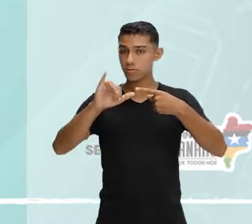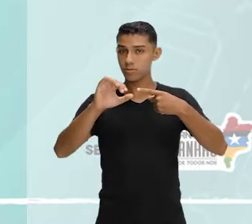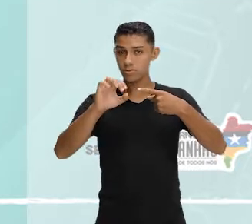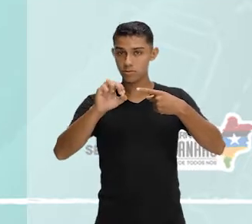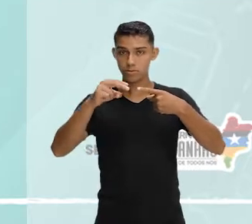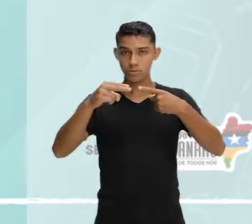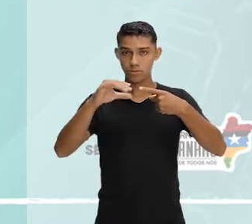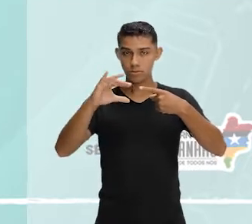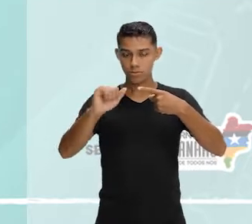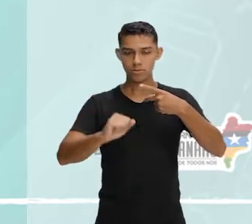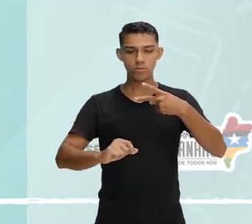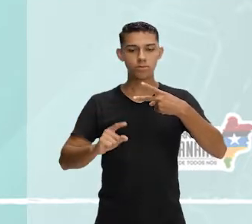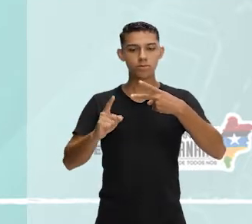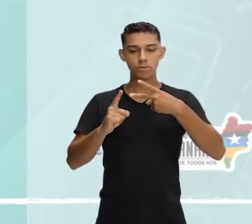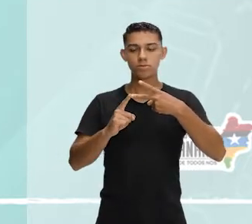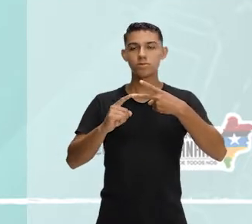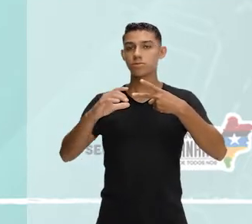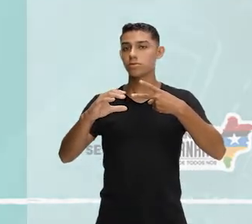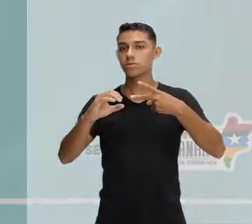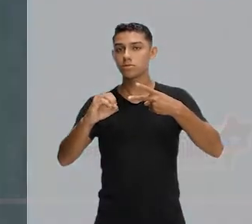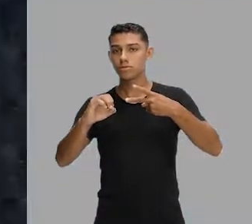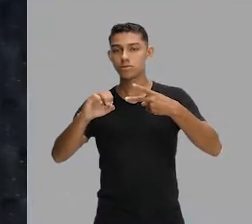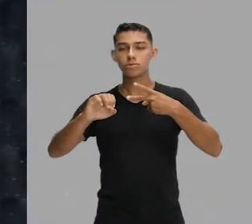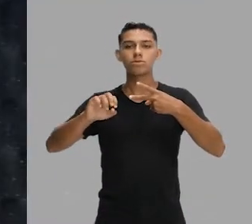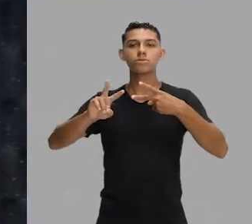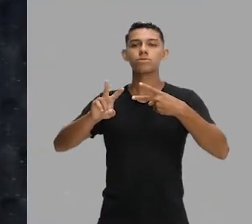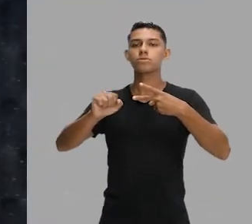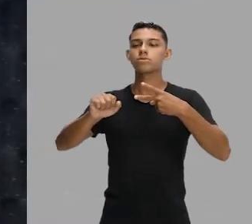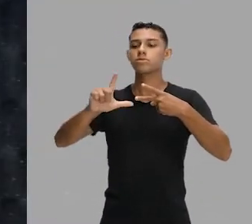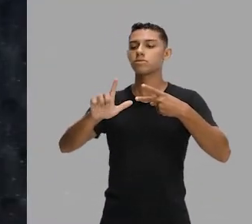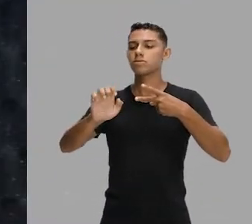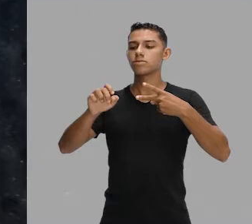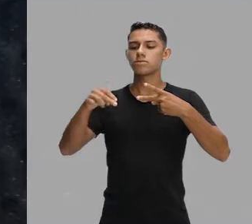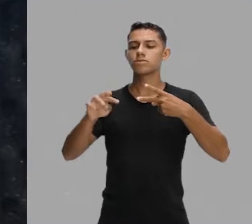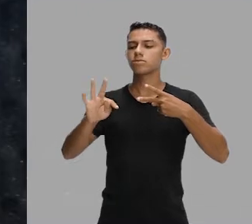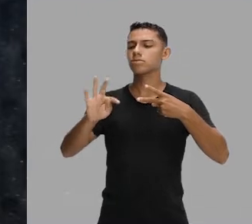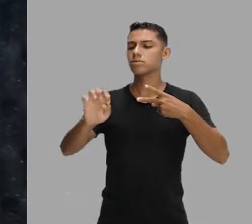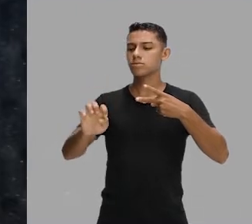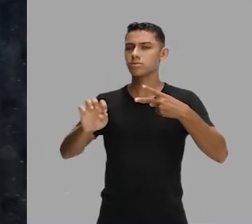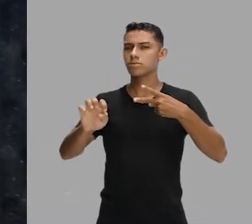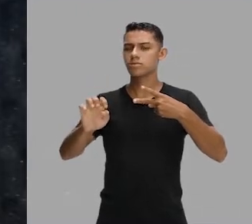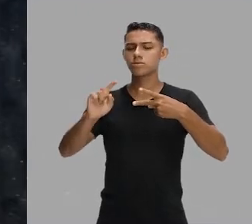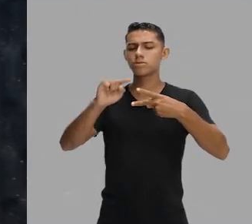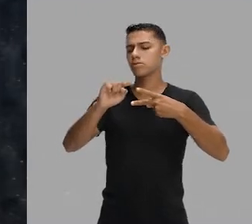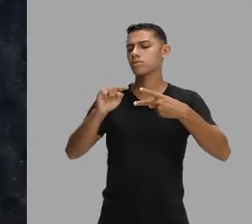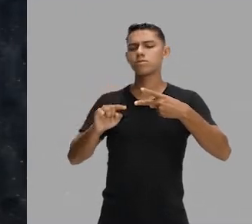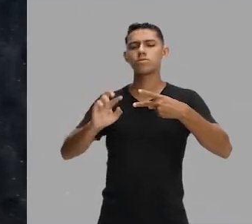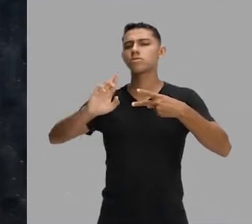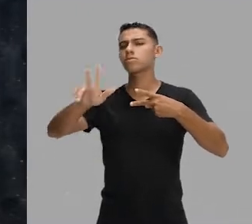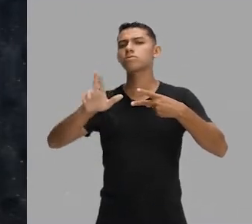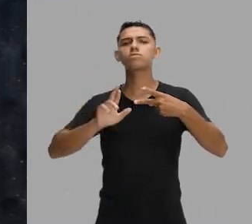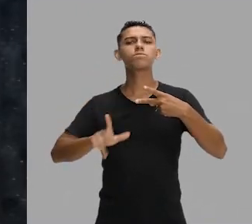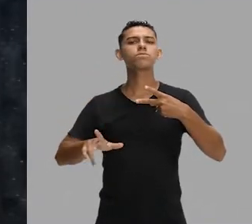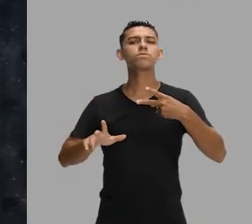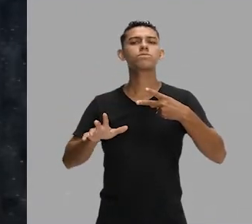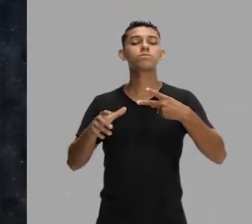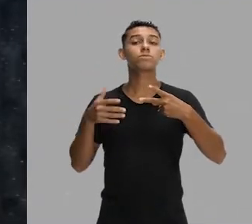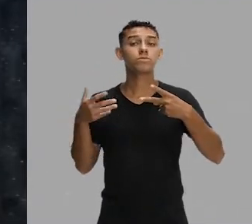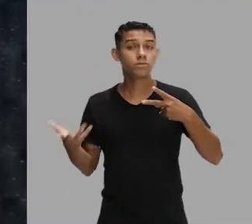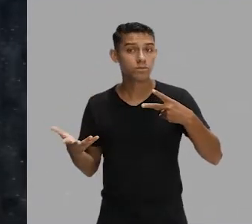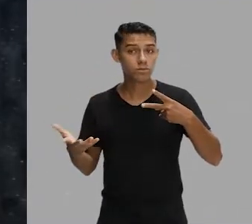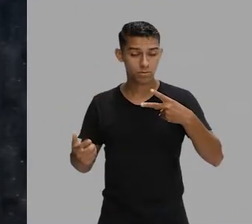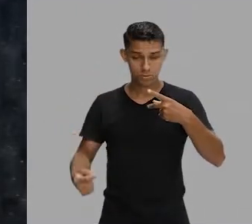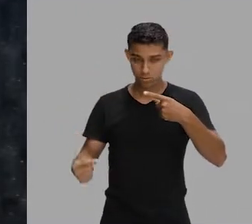iônica e a ligação covalente. Bom, qual é a diferença entre elas, turma? Na ligação iônica, eu tenho